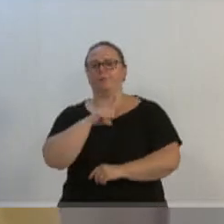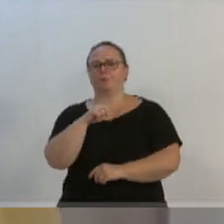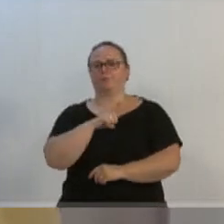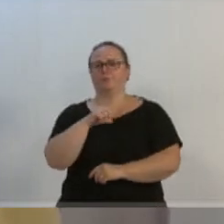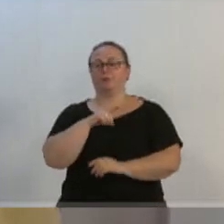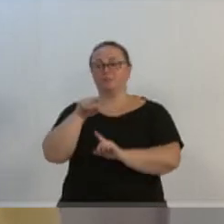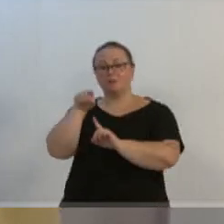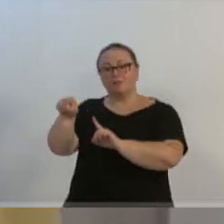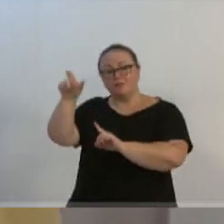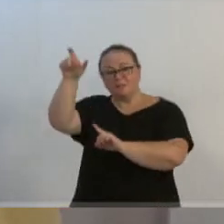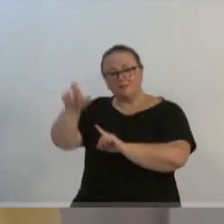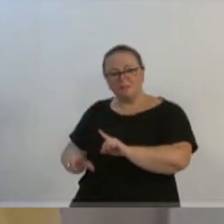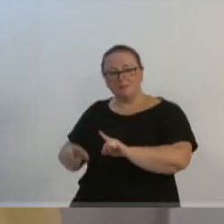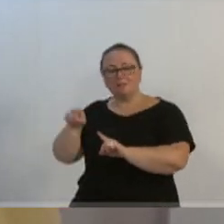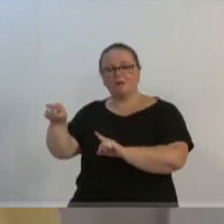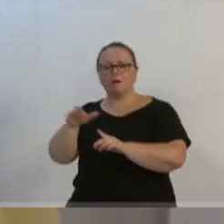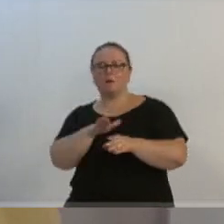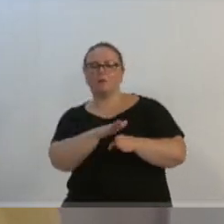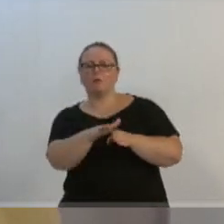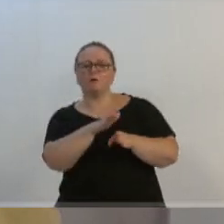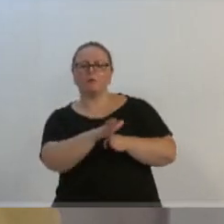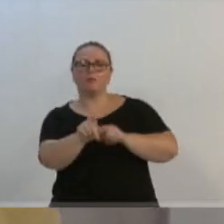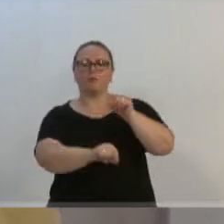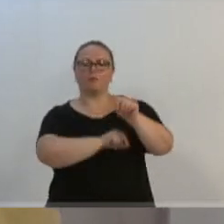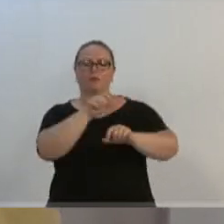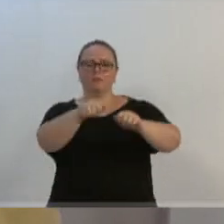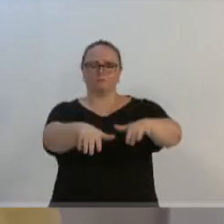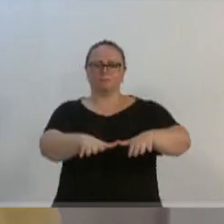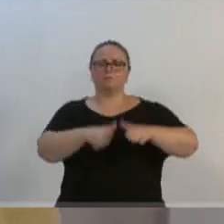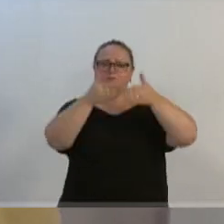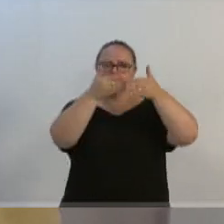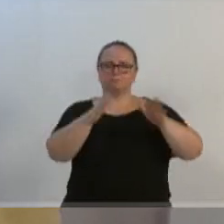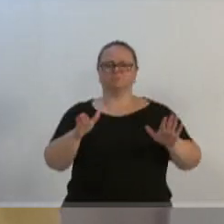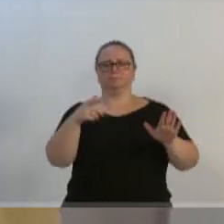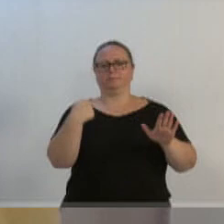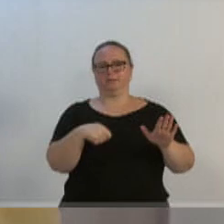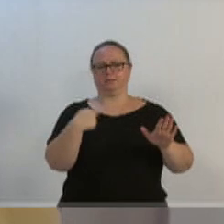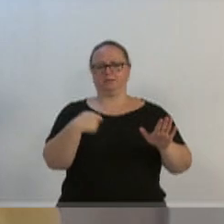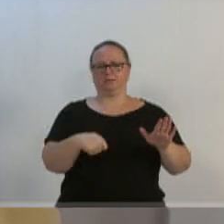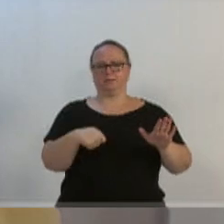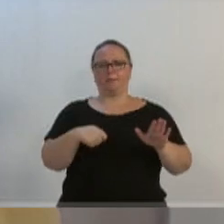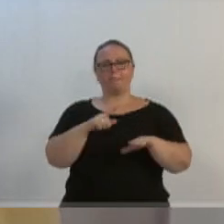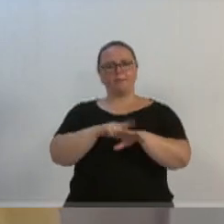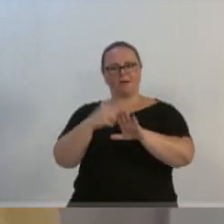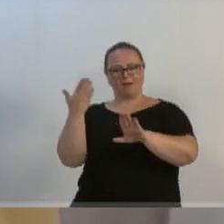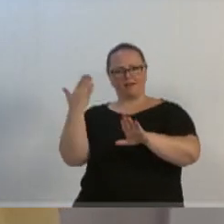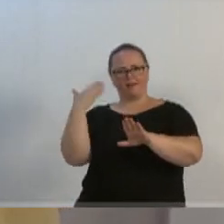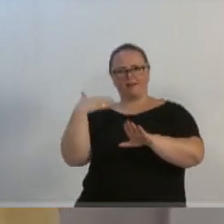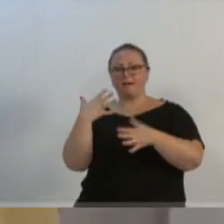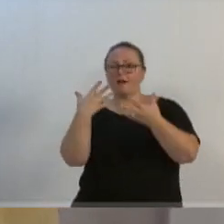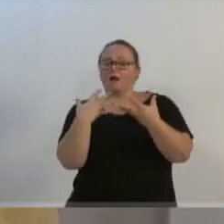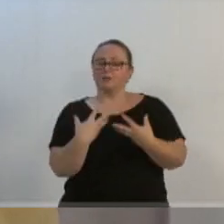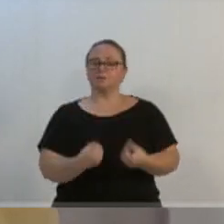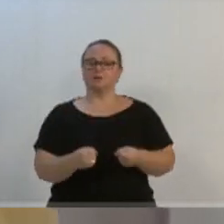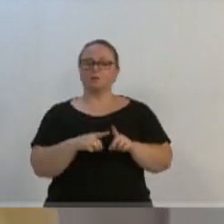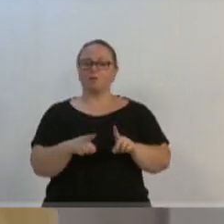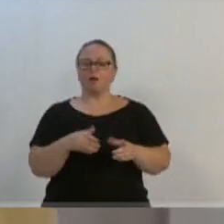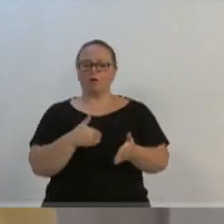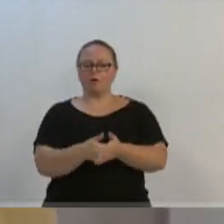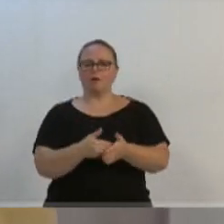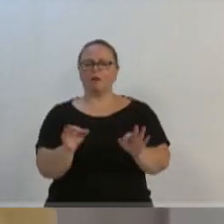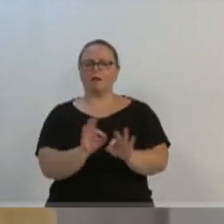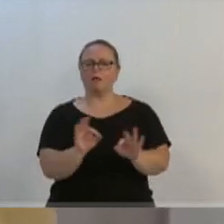próprio Éder orientou que teria que ser feita uma audiência pública, coisa que nós acatamos ali e até então não foi feita. Então, me abstive